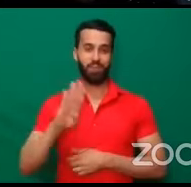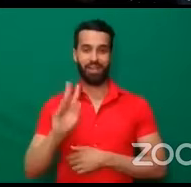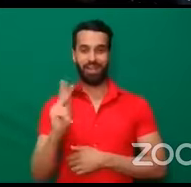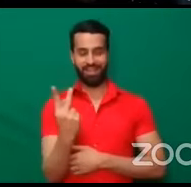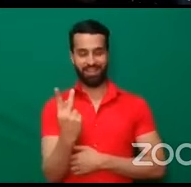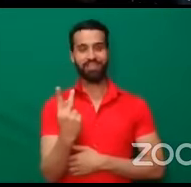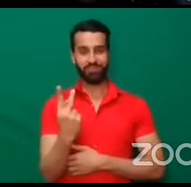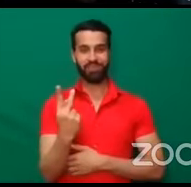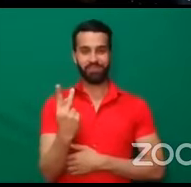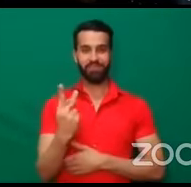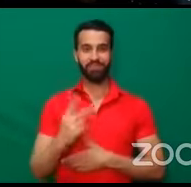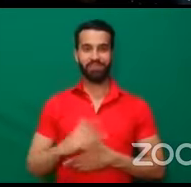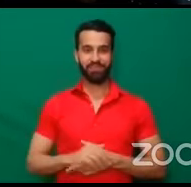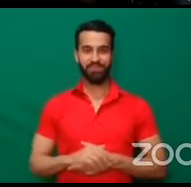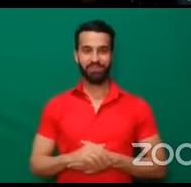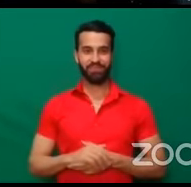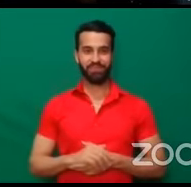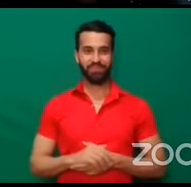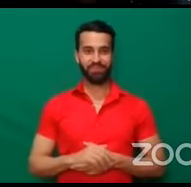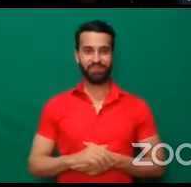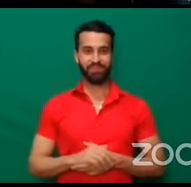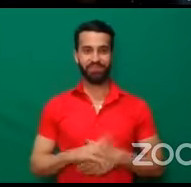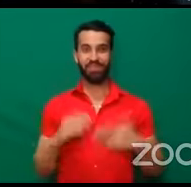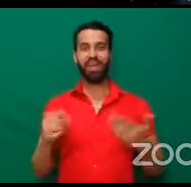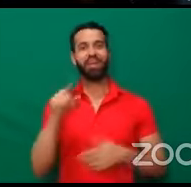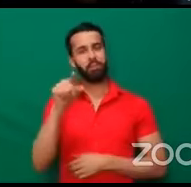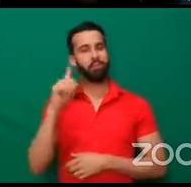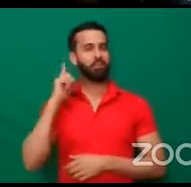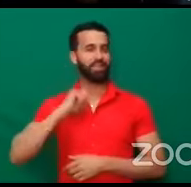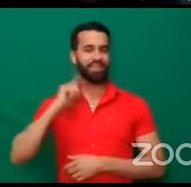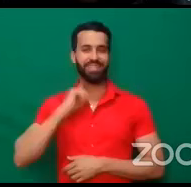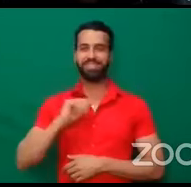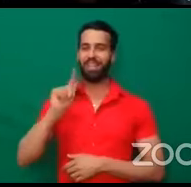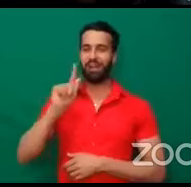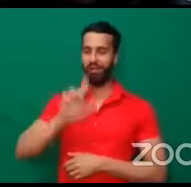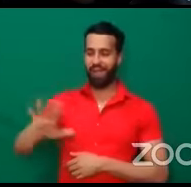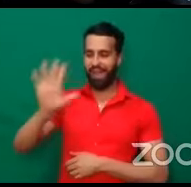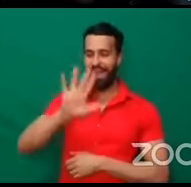Isso aqui, a gente divide o mesmo pão de queijo, né? De Minas e Goiás, estamos juntos.